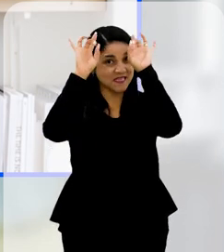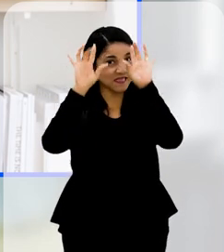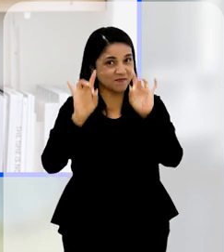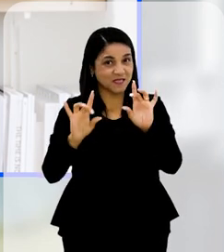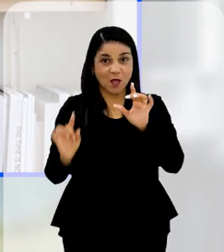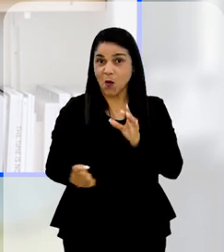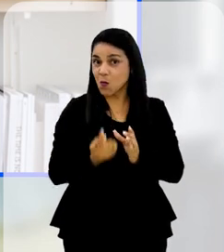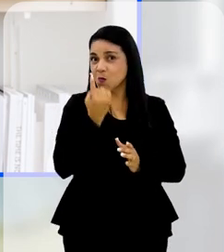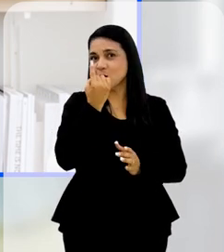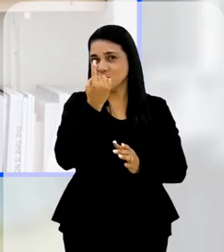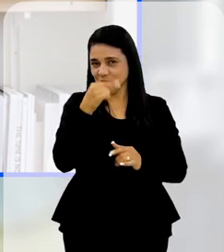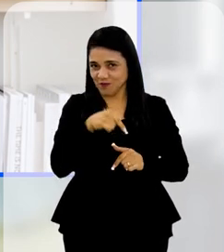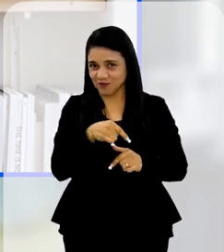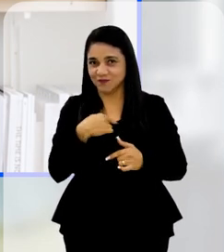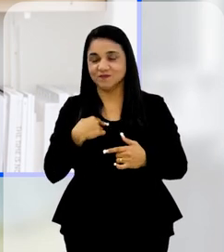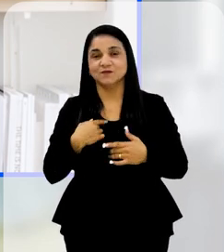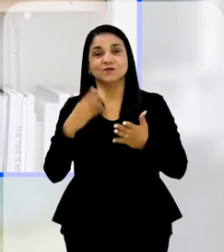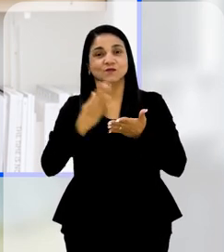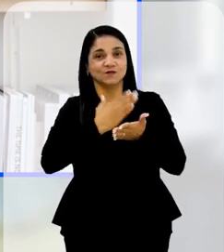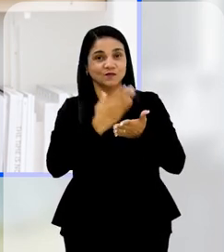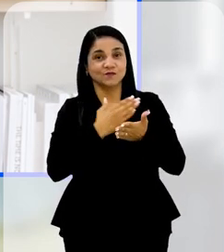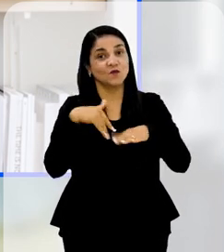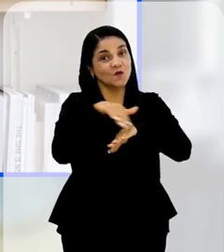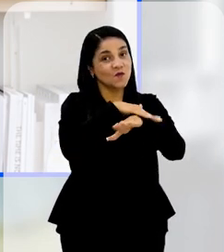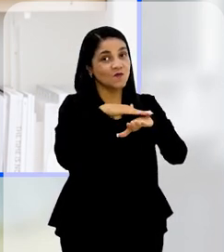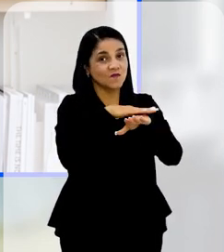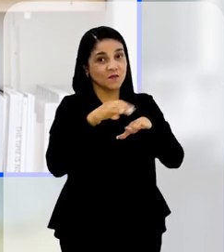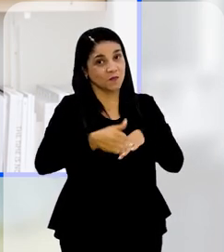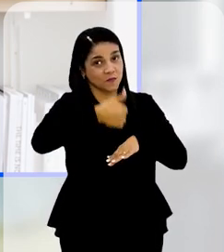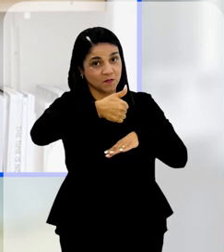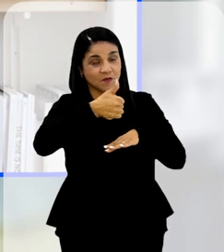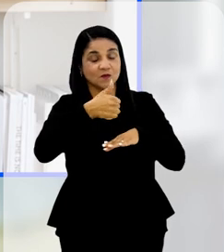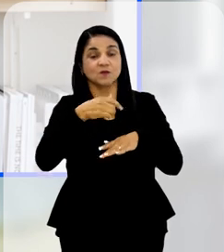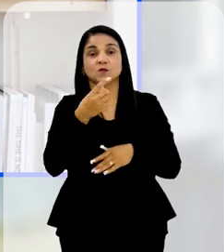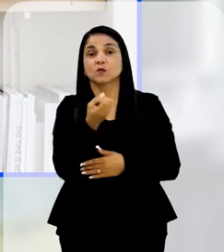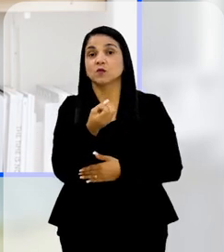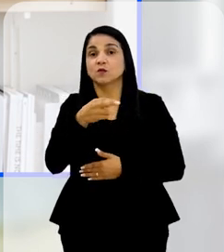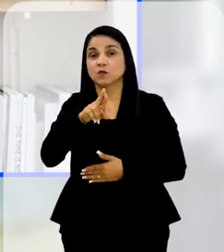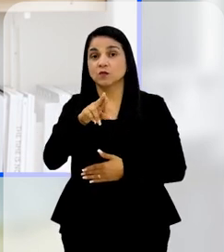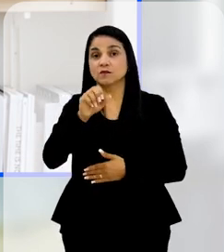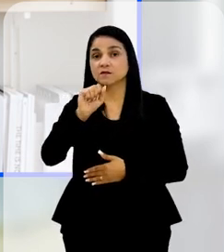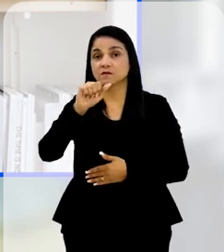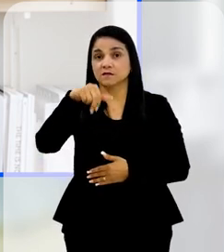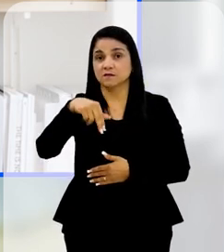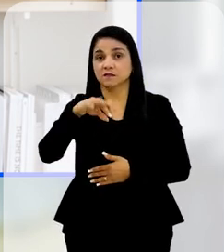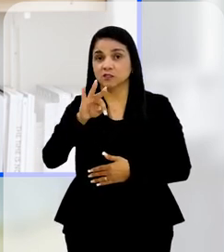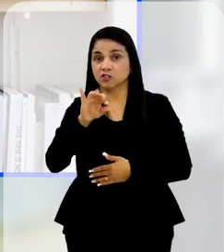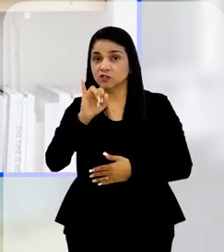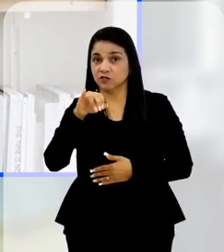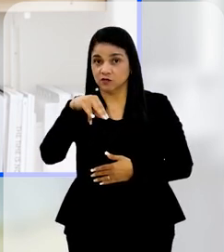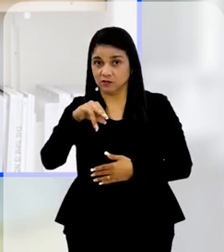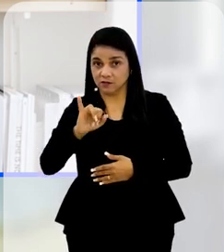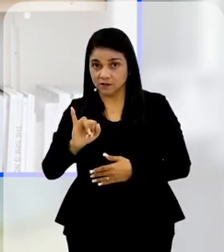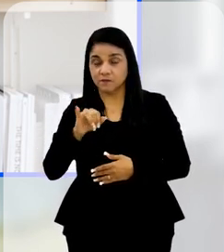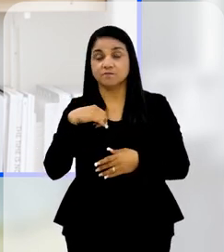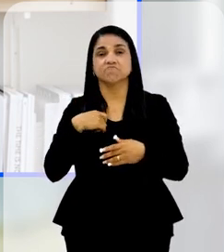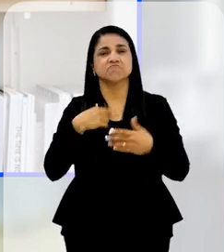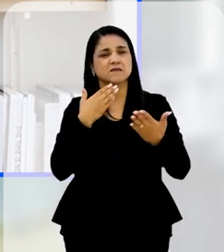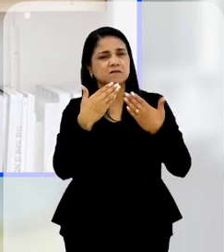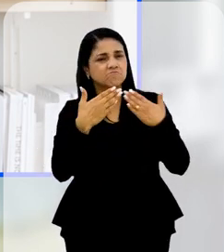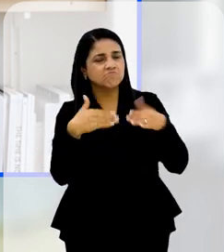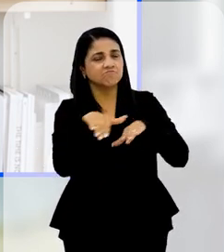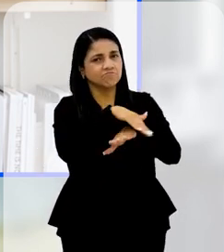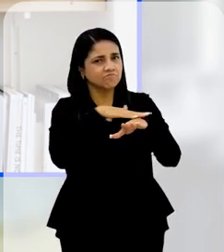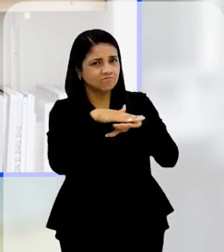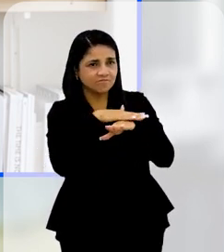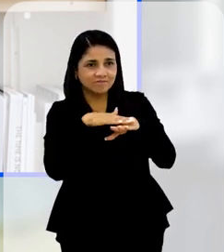exclusiva do livro. E eu converso primeiramente com o Dr. Santini. É um prazer imenso poder debater com vocês esse